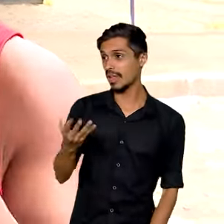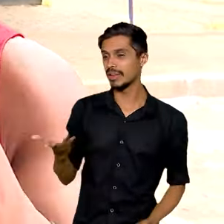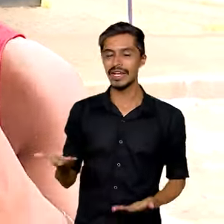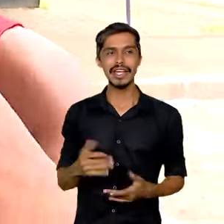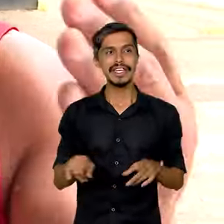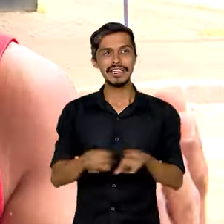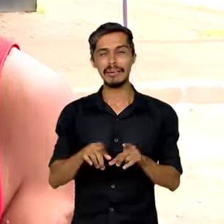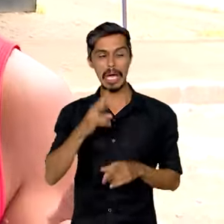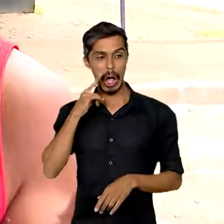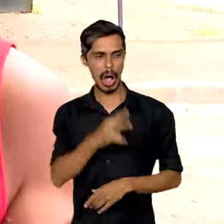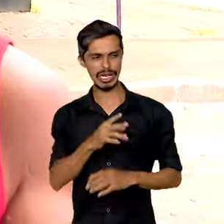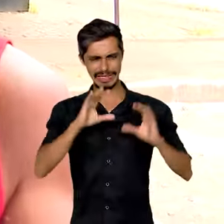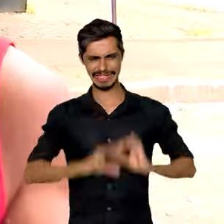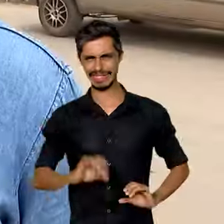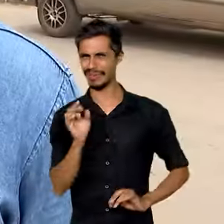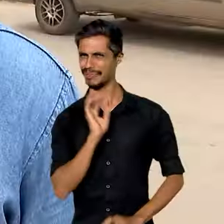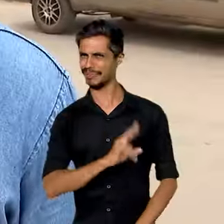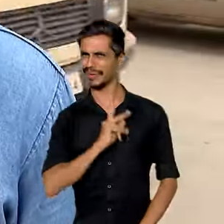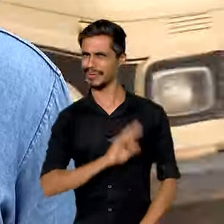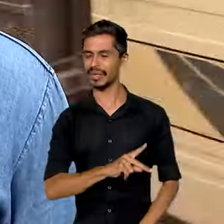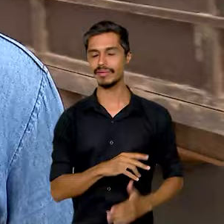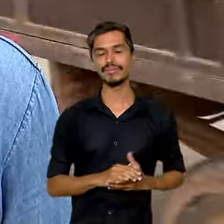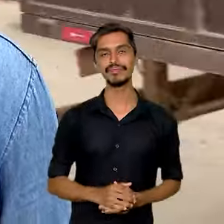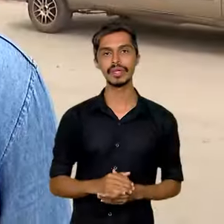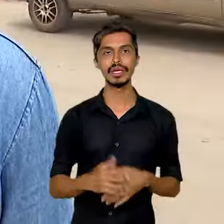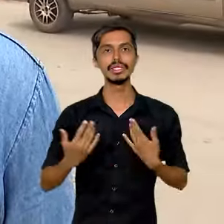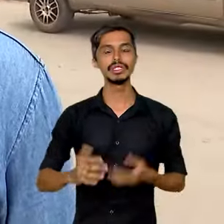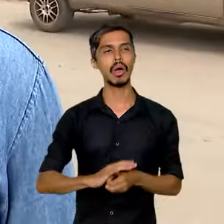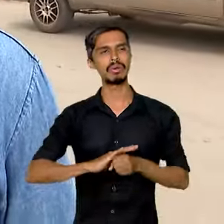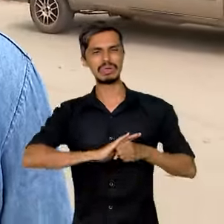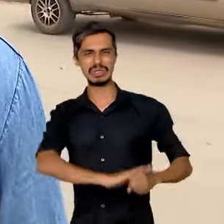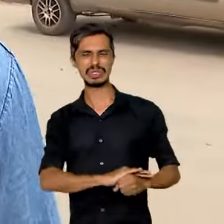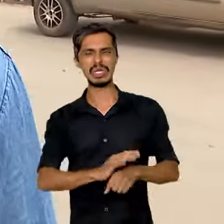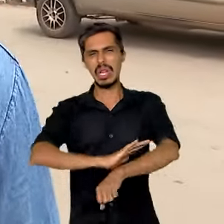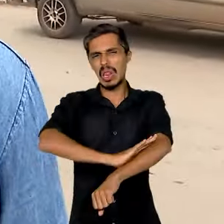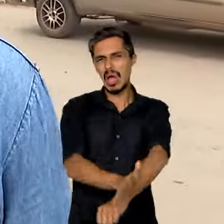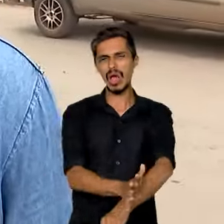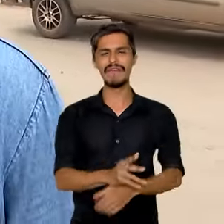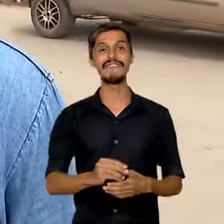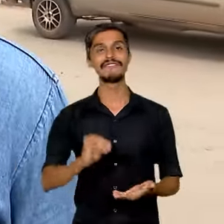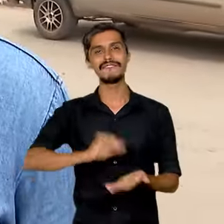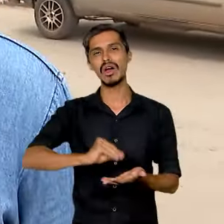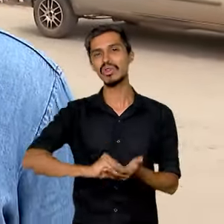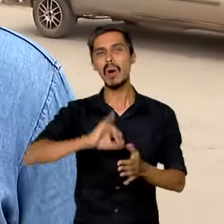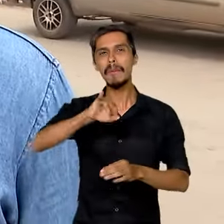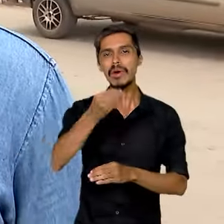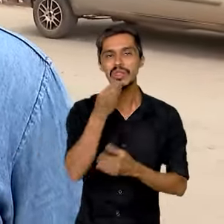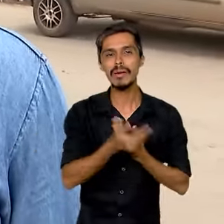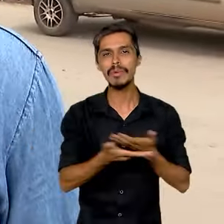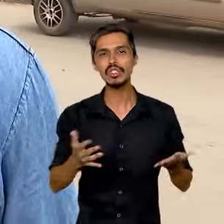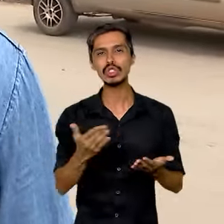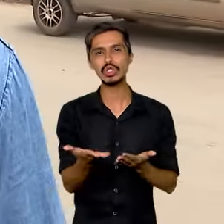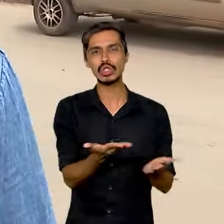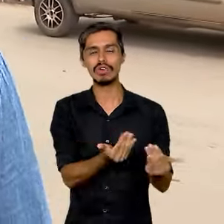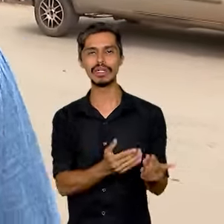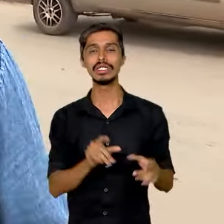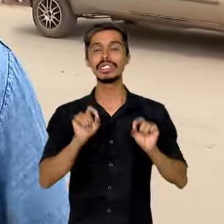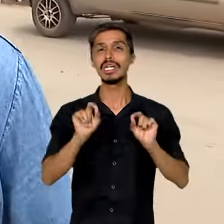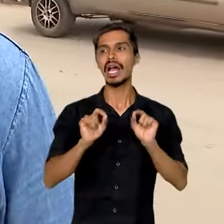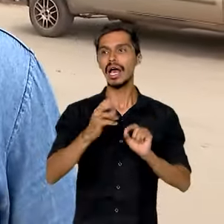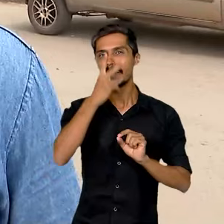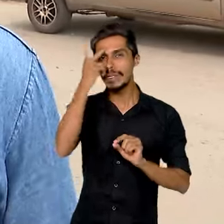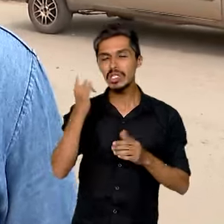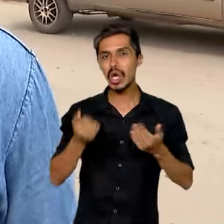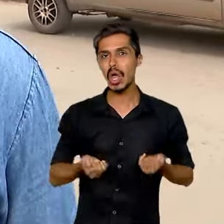não vê ele como cidadão, às vezes, entendeu? A discriminação fora, a falta de oportunidade para os jovens... Então, quem é